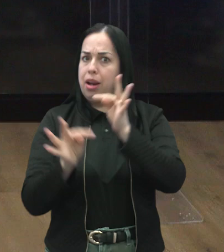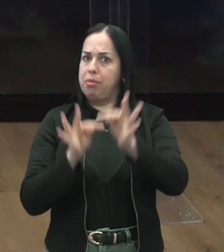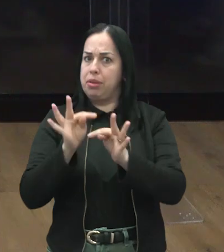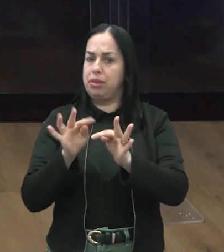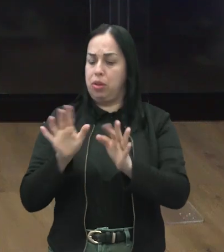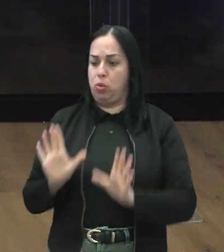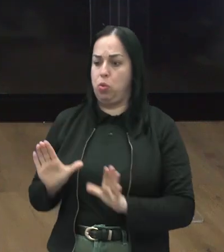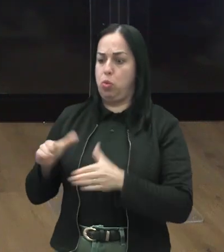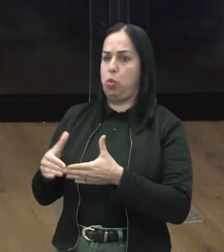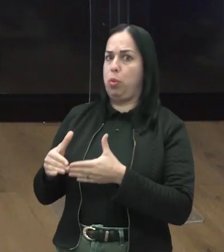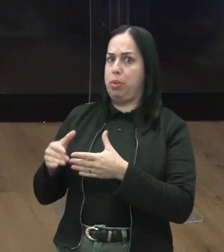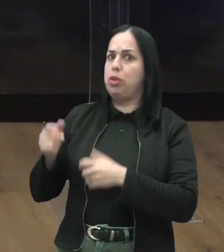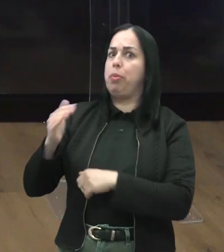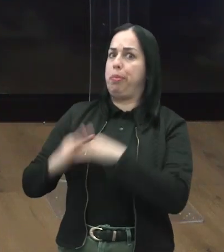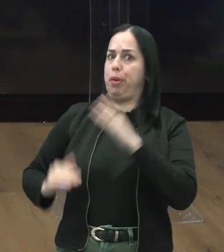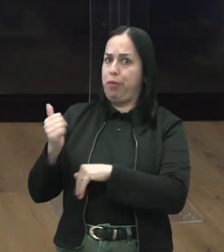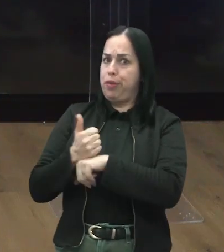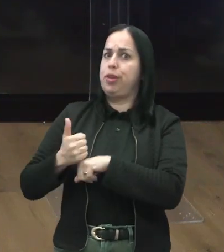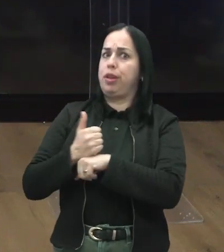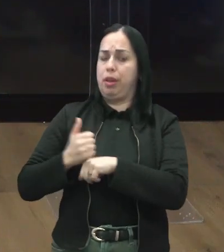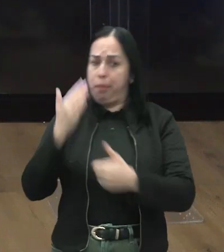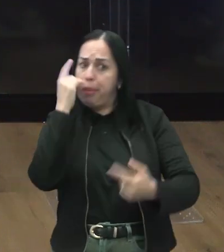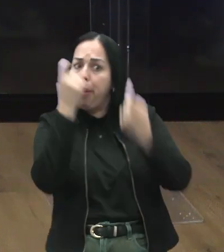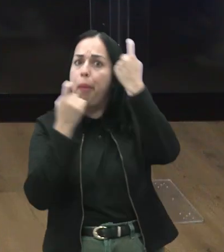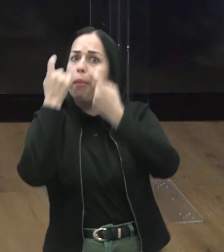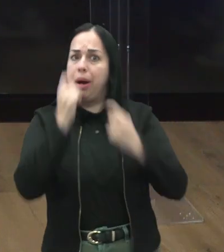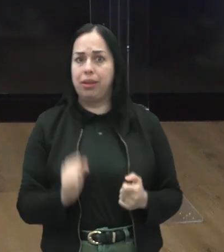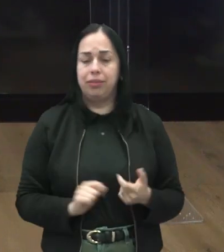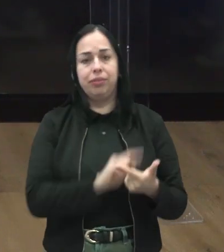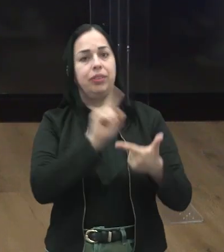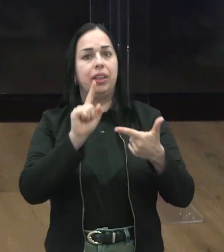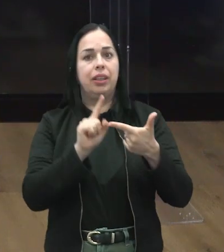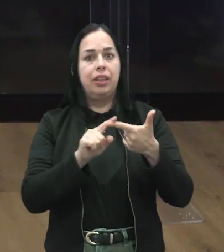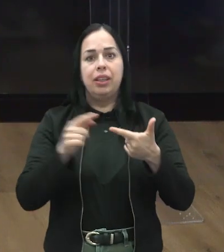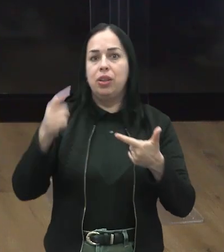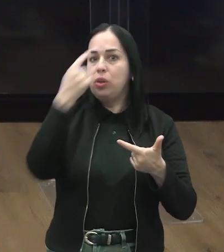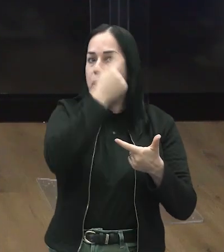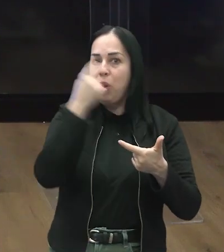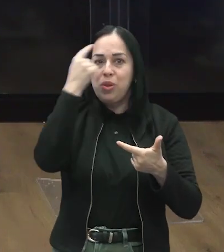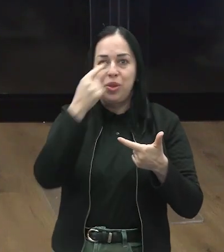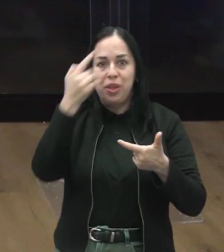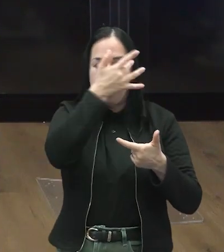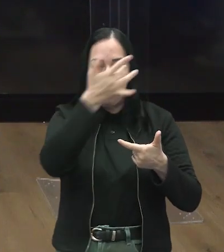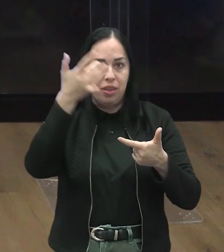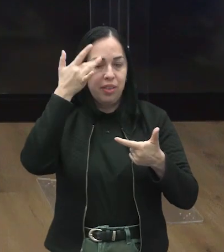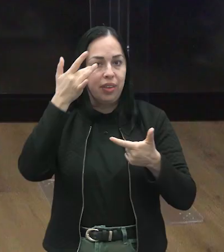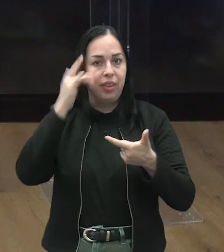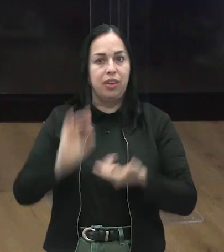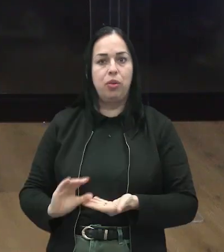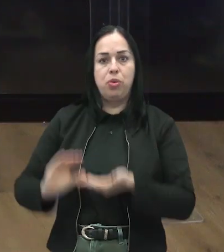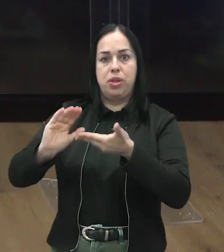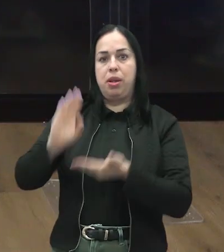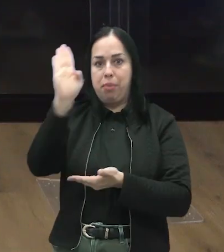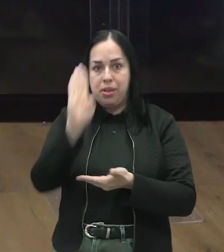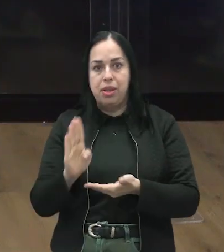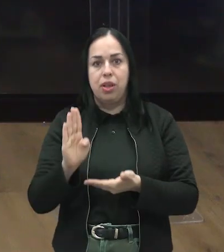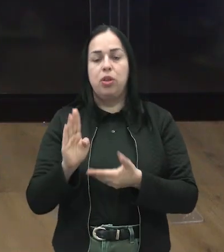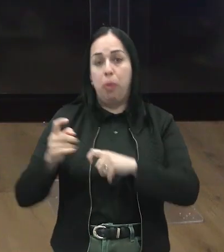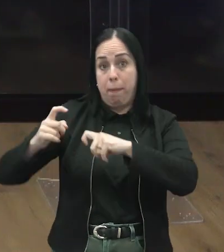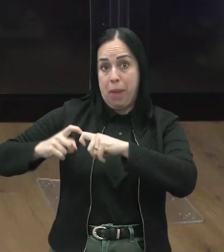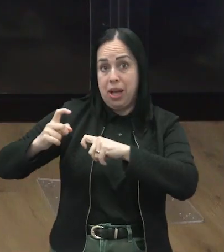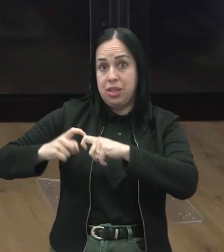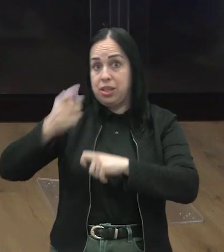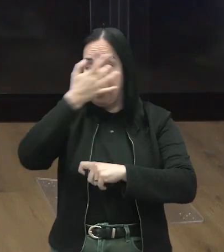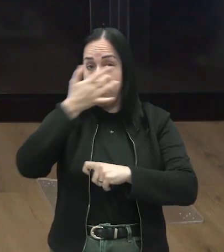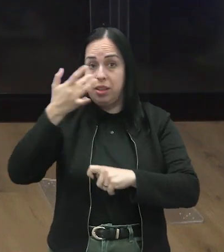desperta preocupação dos profissionais de psicologia. Saúde ocular, dados do Conselho Brasileiro de Oftalmologia revelam